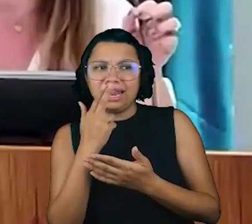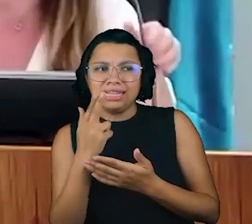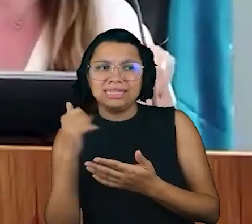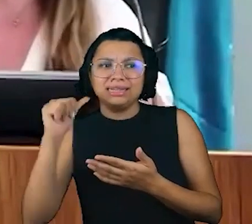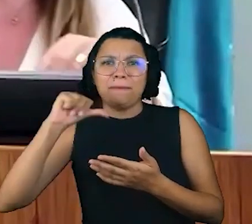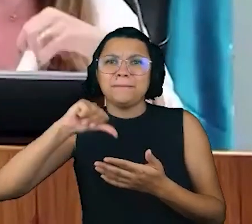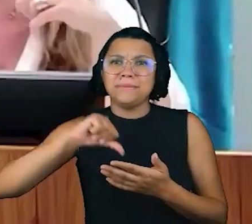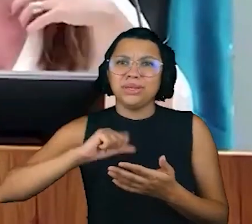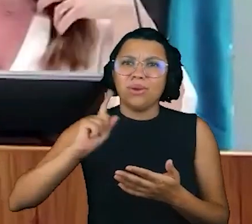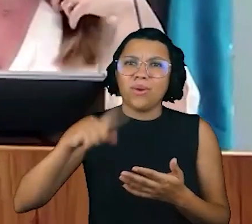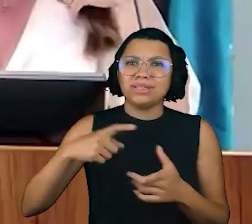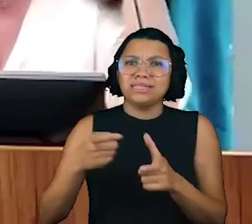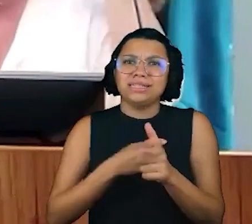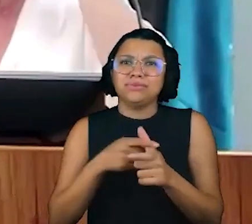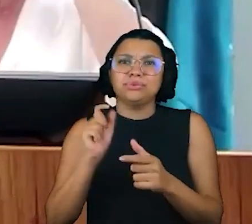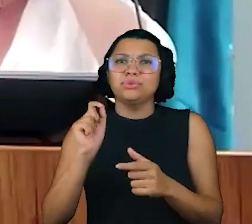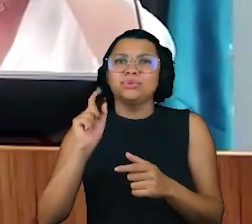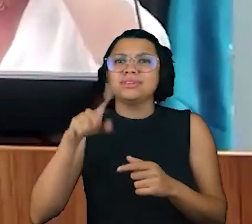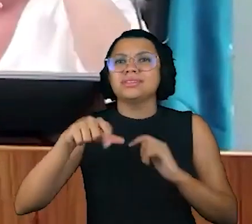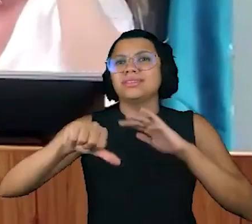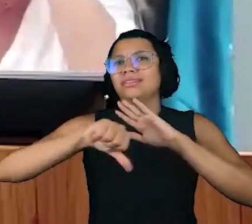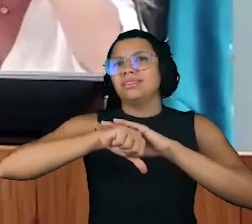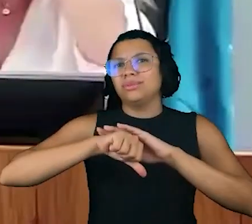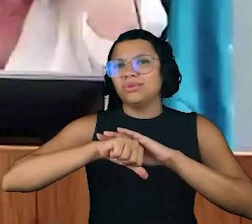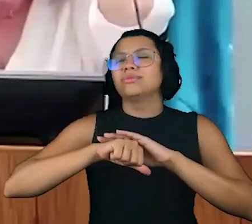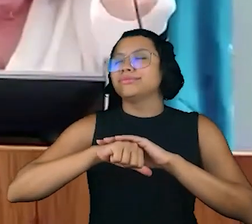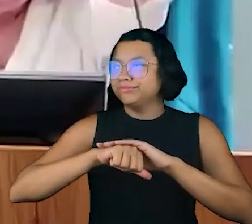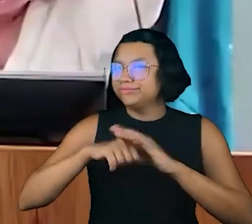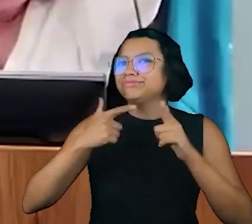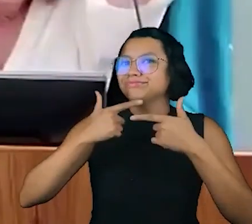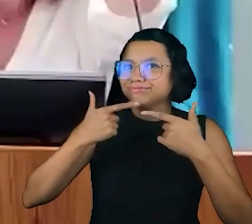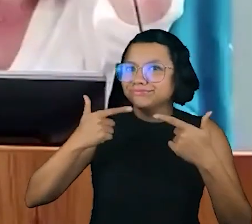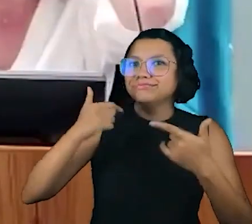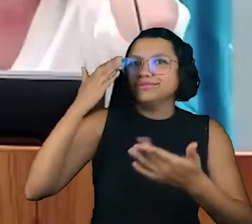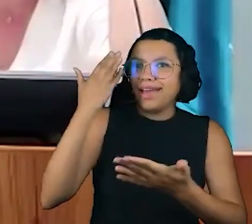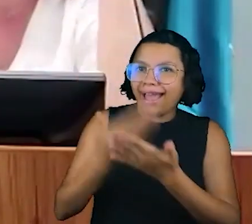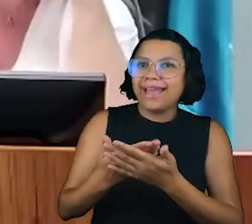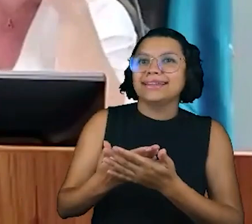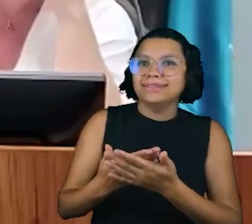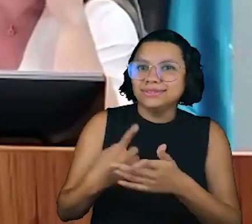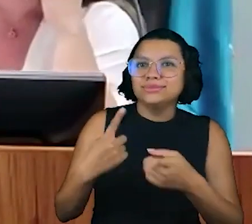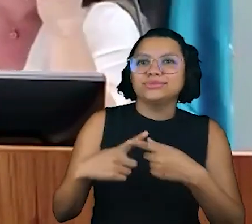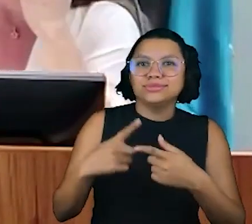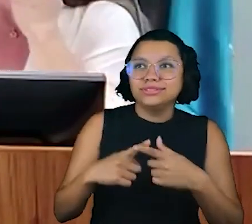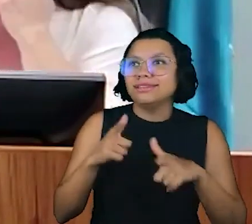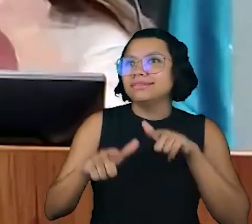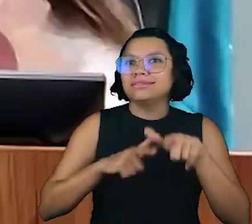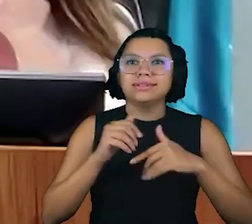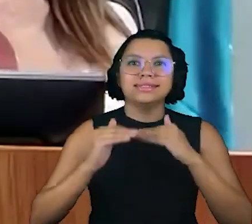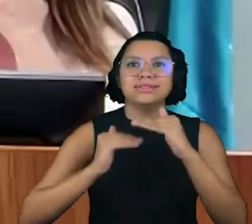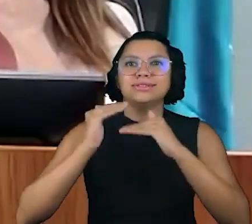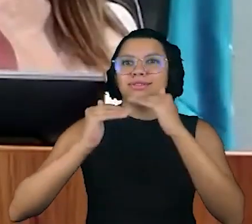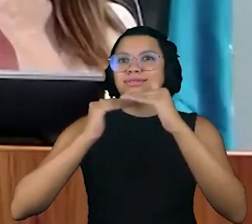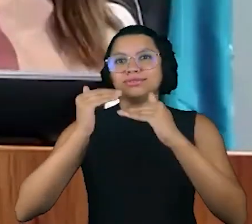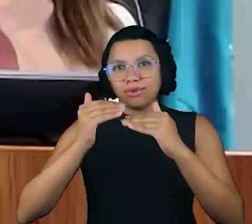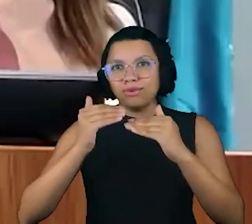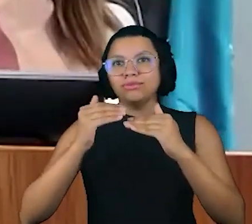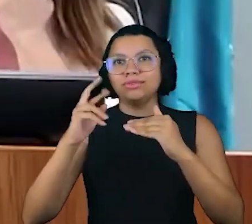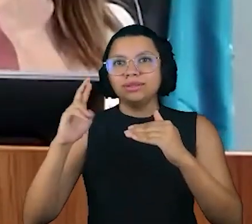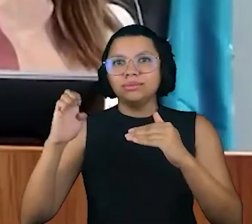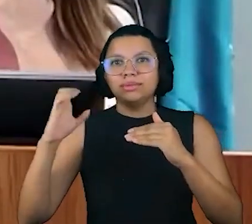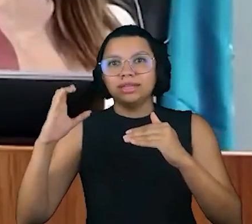Eu acredito que talvez sim, porque o trabalho que vem sendo desenvolvido pela Receita,